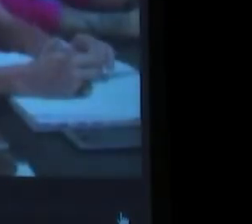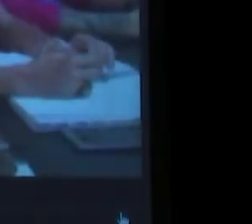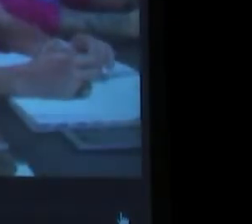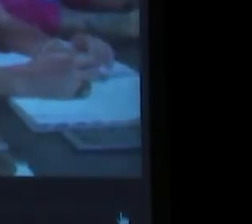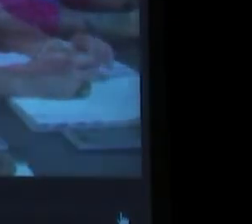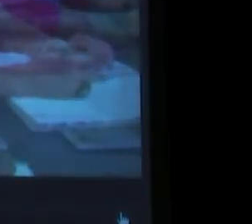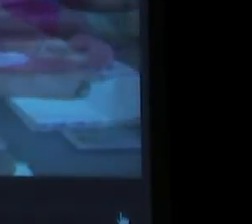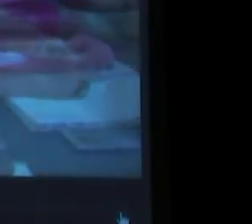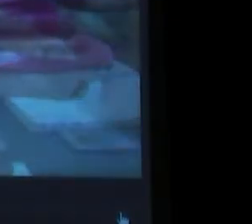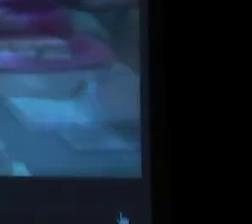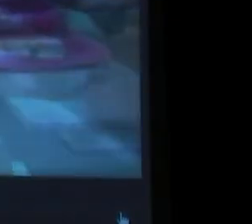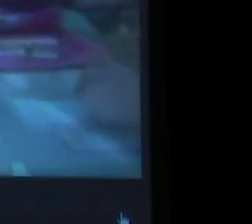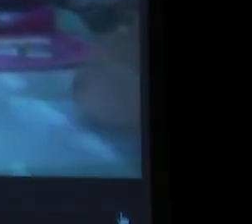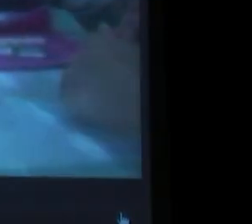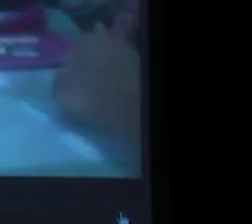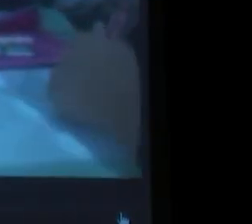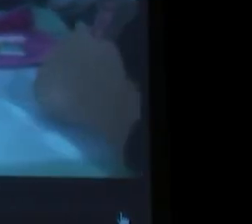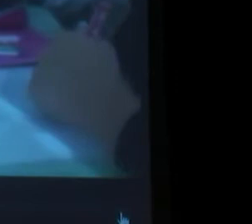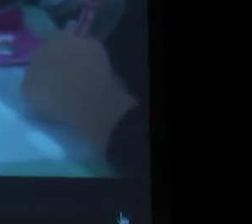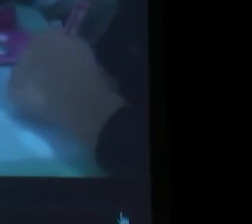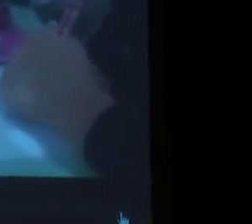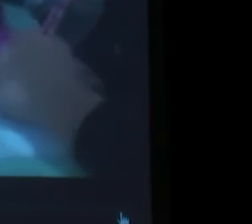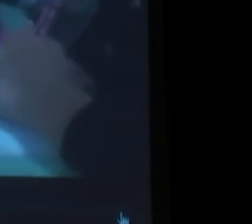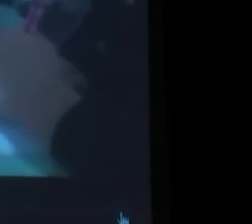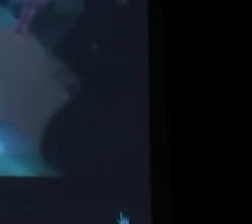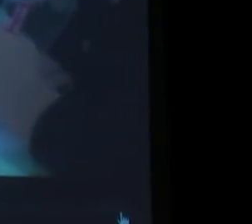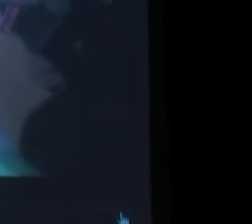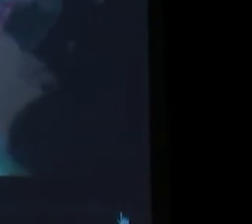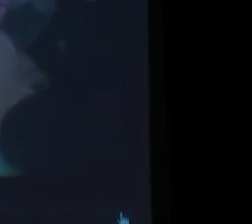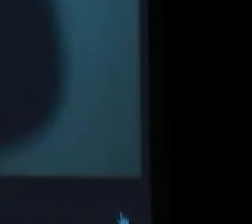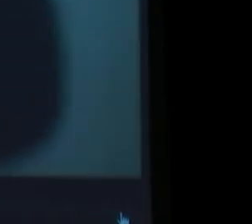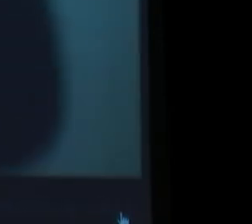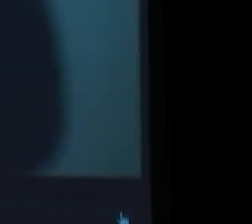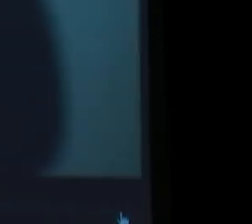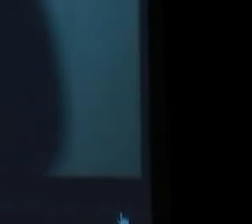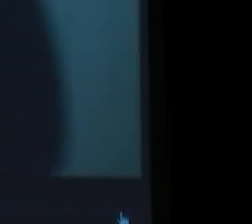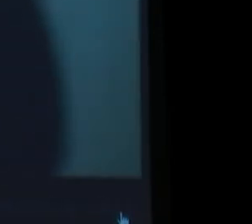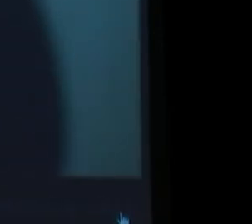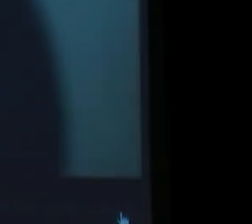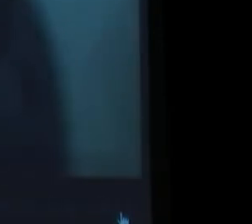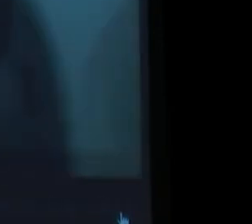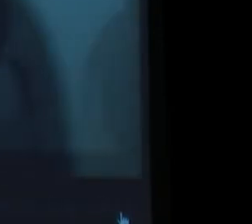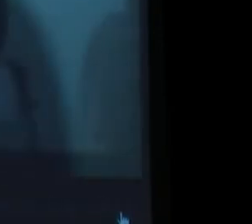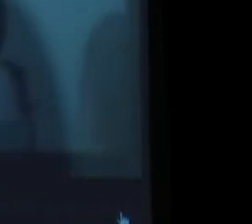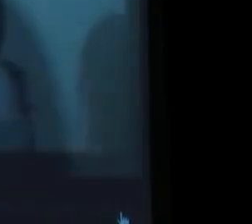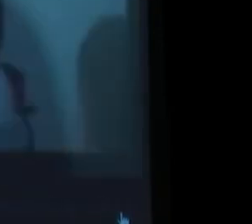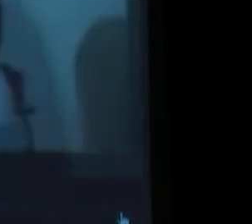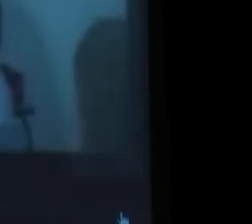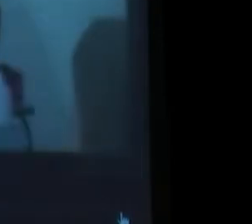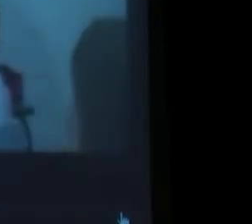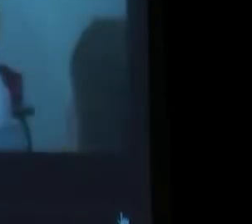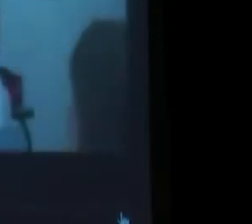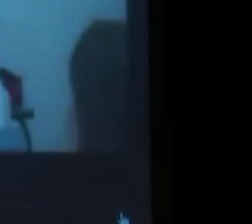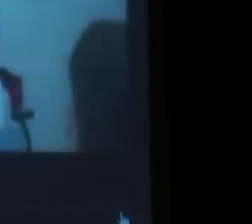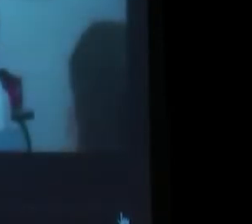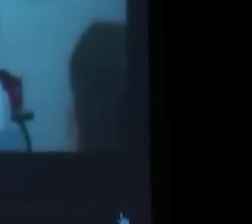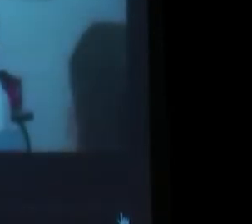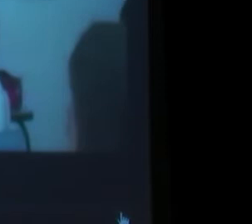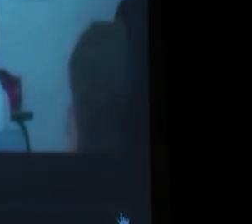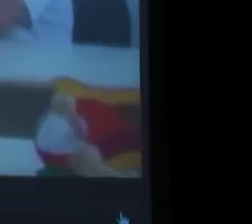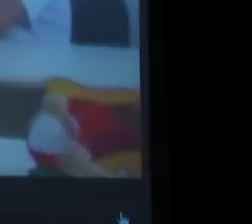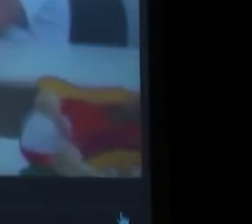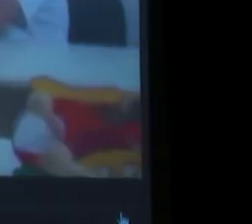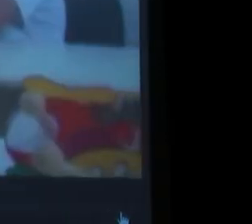escolar, projeto político-pedagógico, grade curricular e calendário escolar homologados junto à diretoria